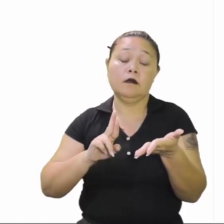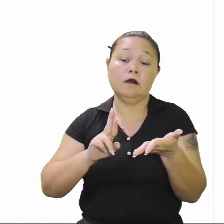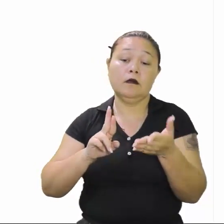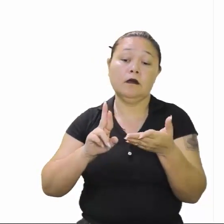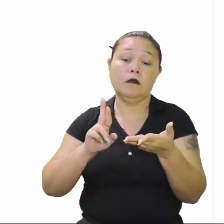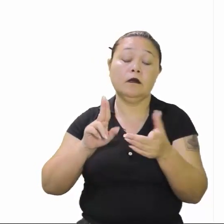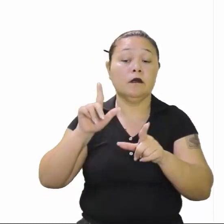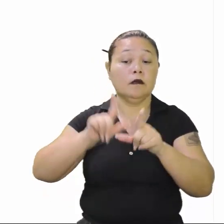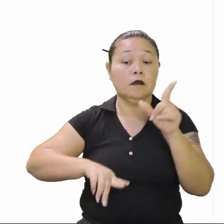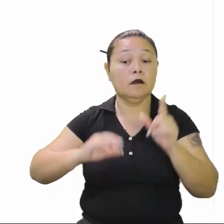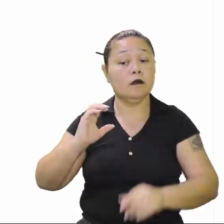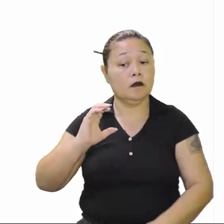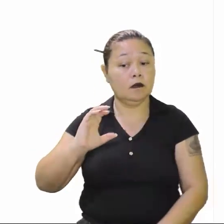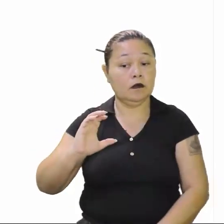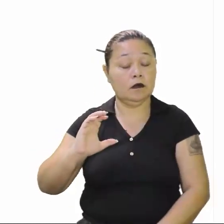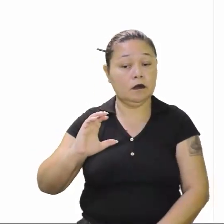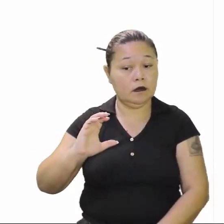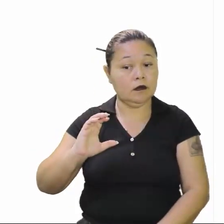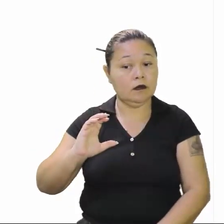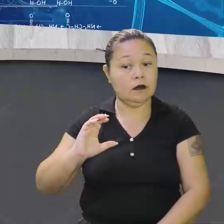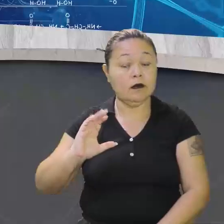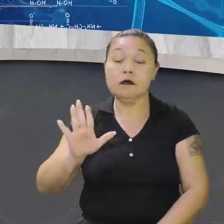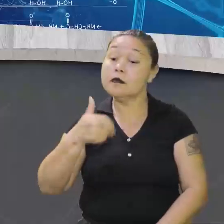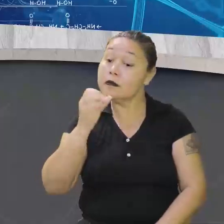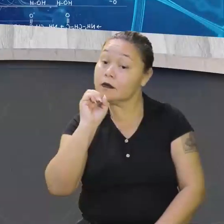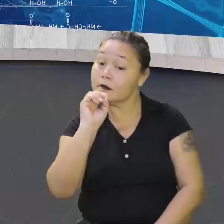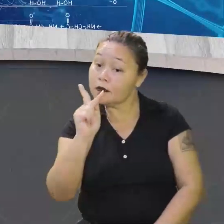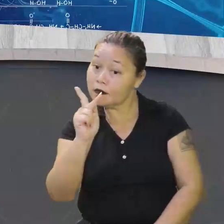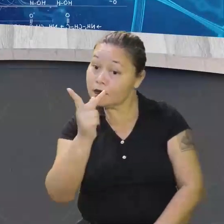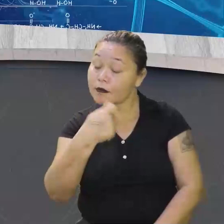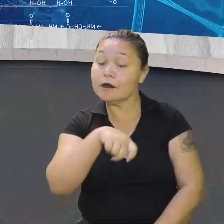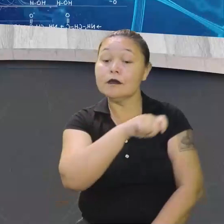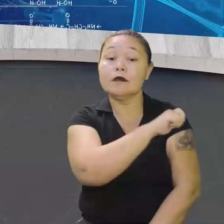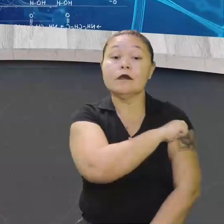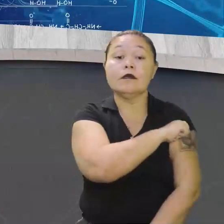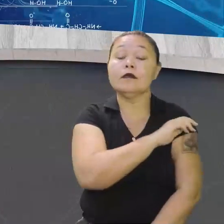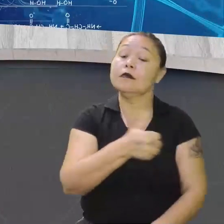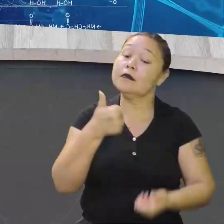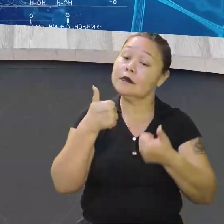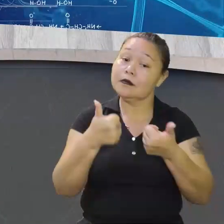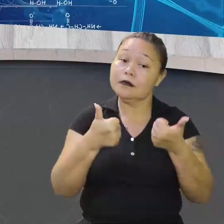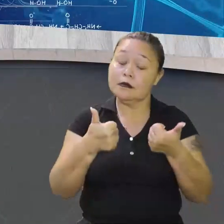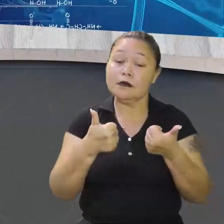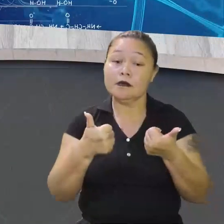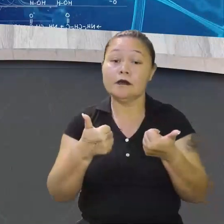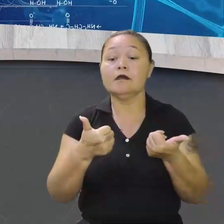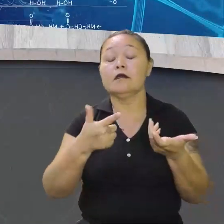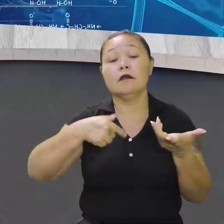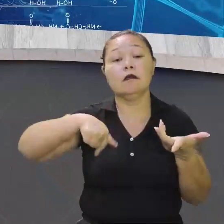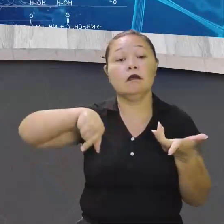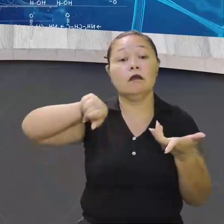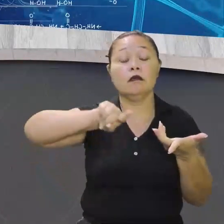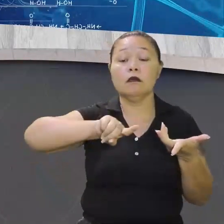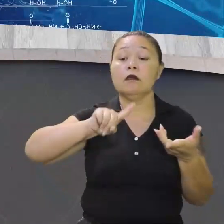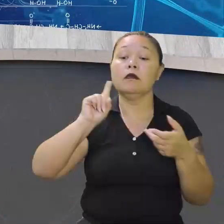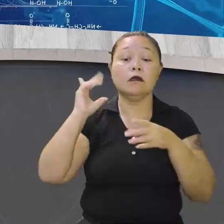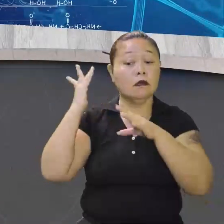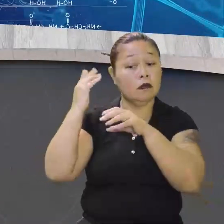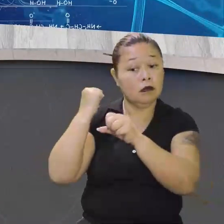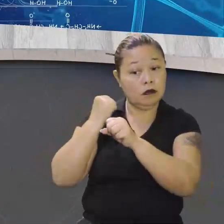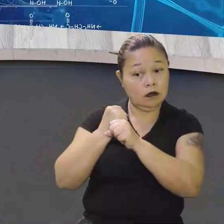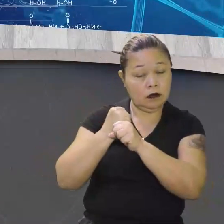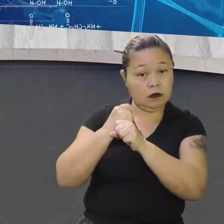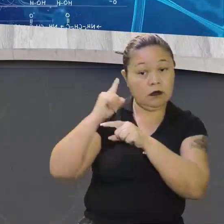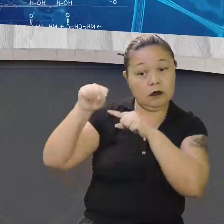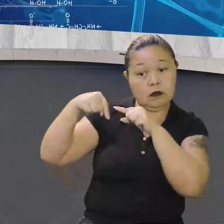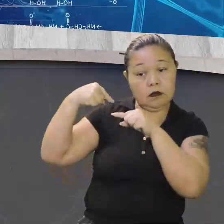letra C. Ok, meu caro aluno? Então, que bacana. Olha só esta revisão com